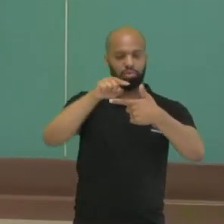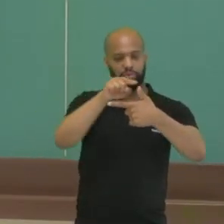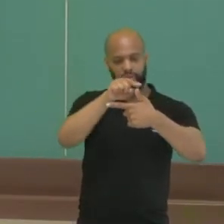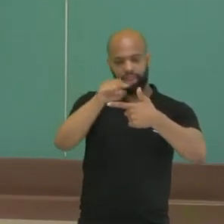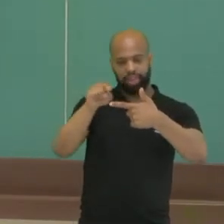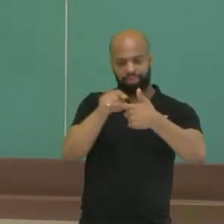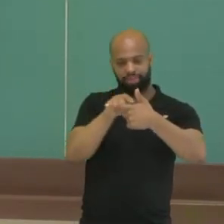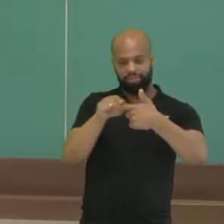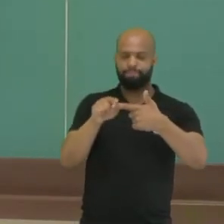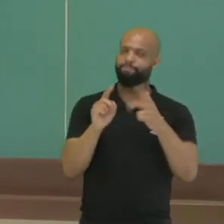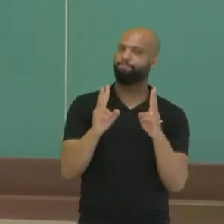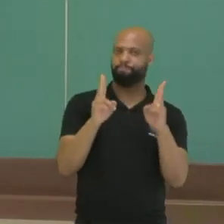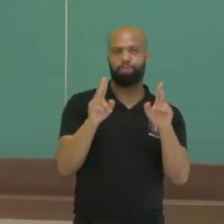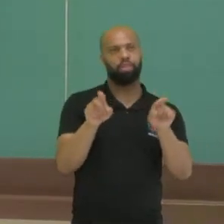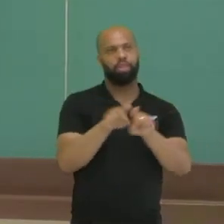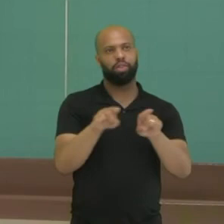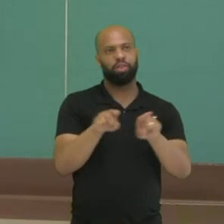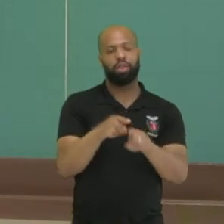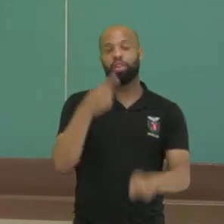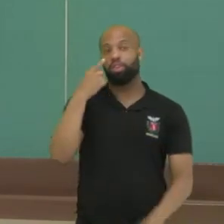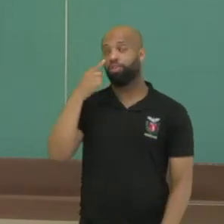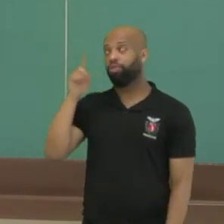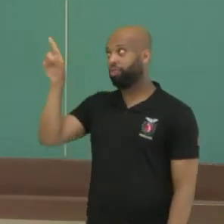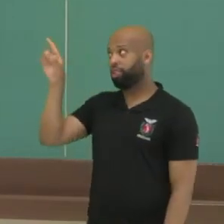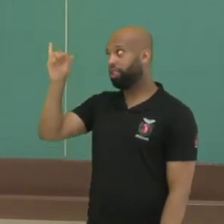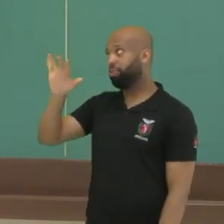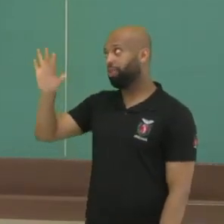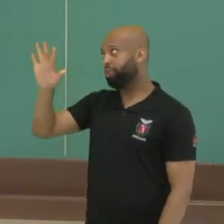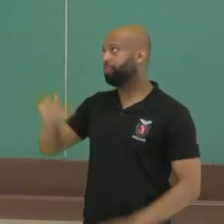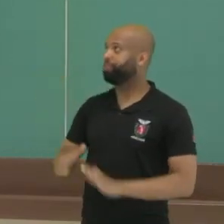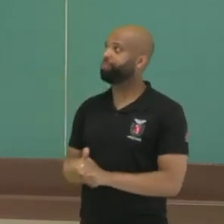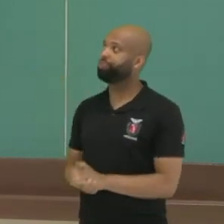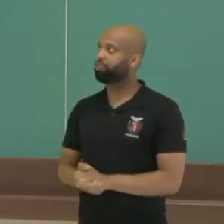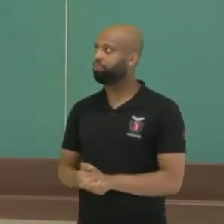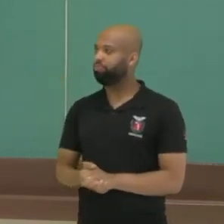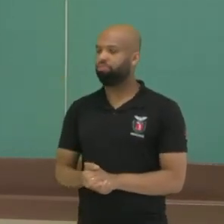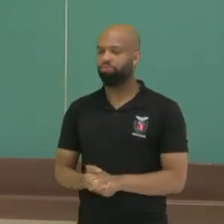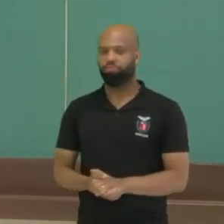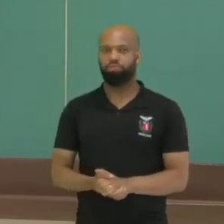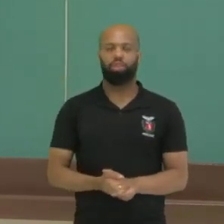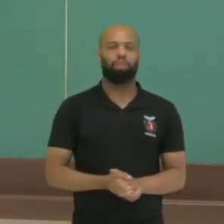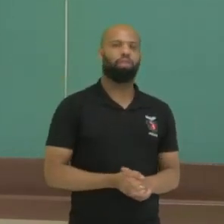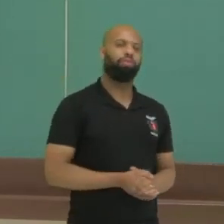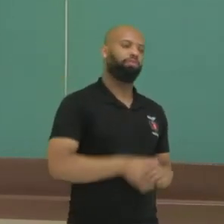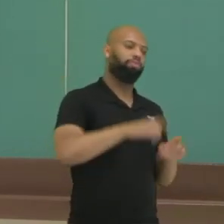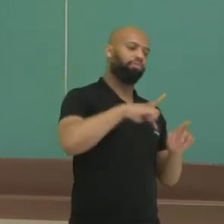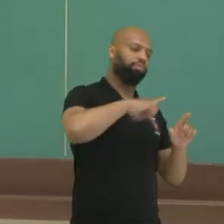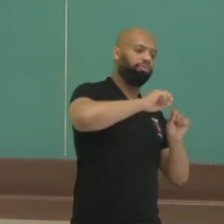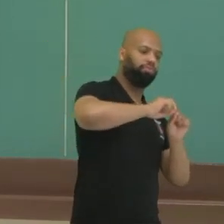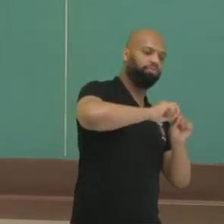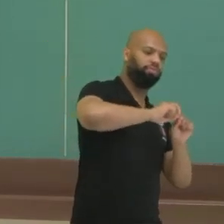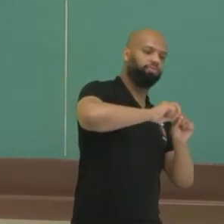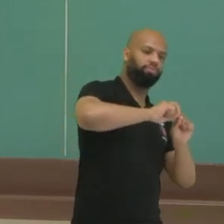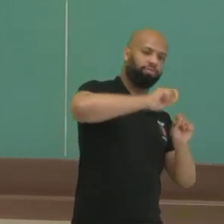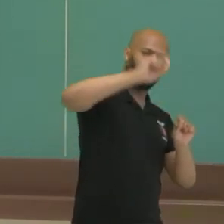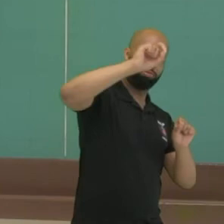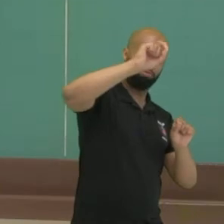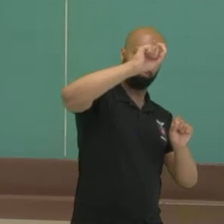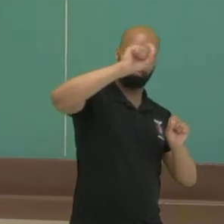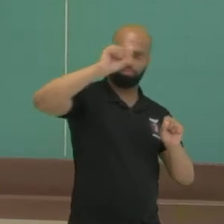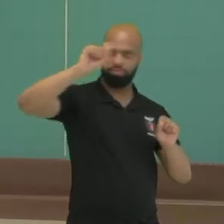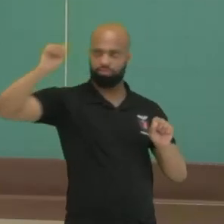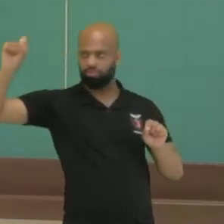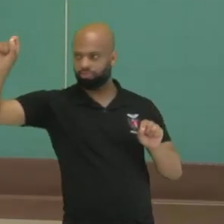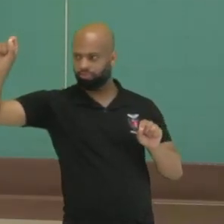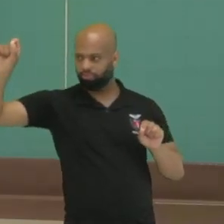congruentes, percebam que este lado e este lado estão opostos, cada um está de um lado. Esse lado e